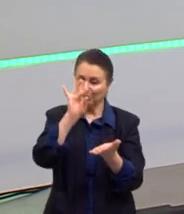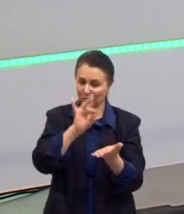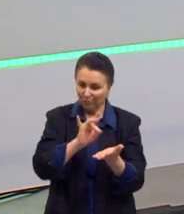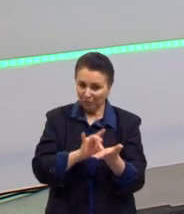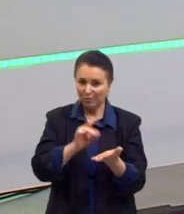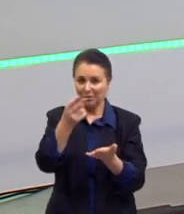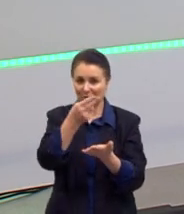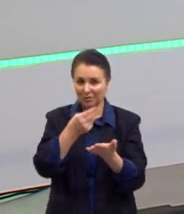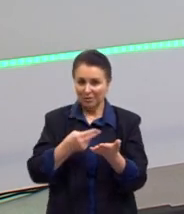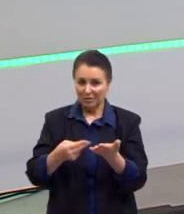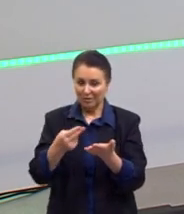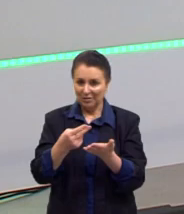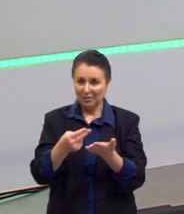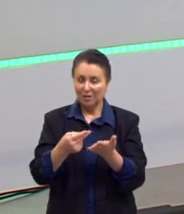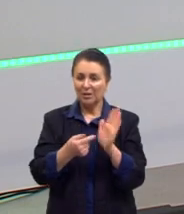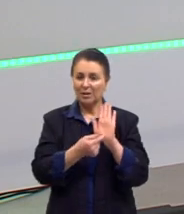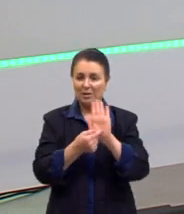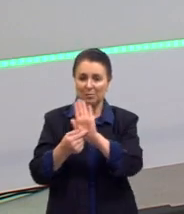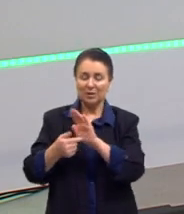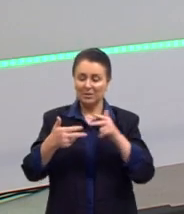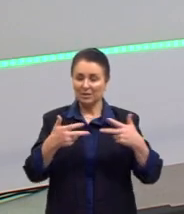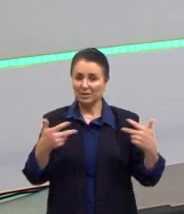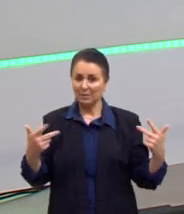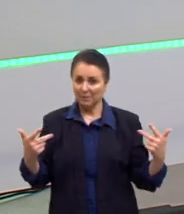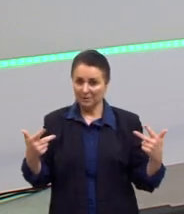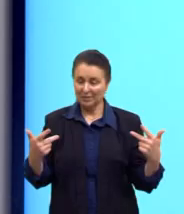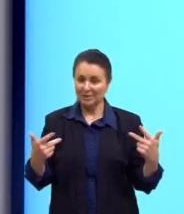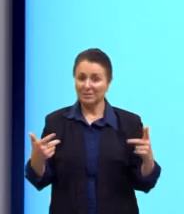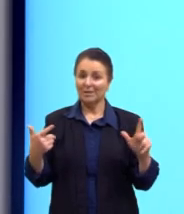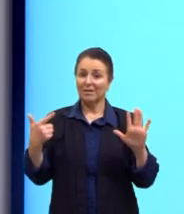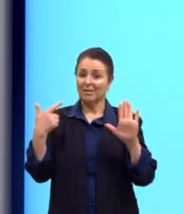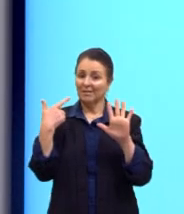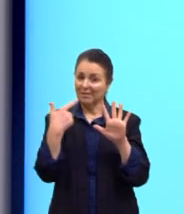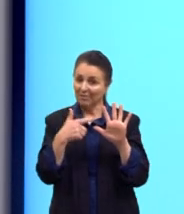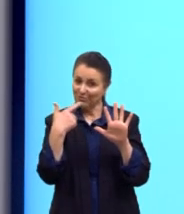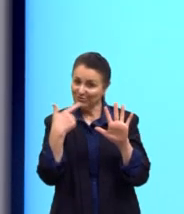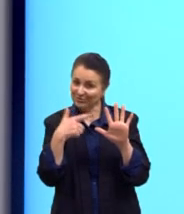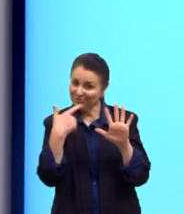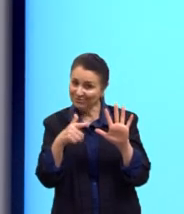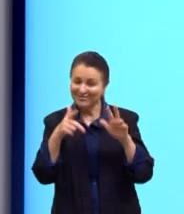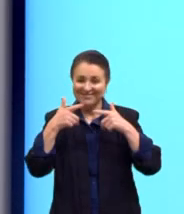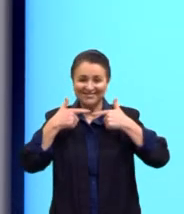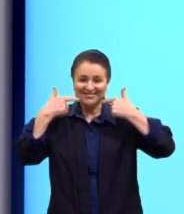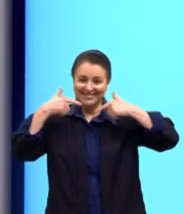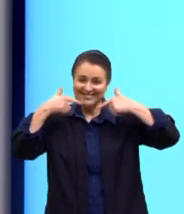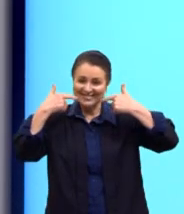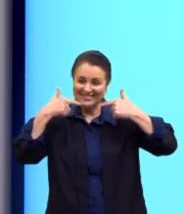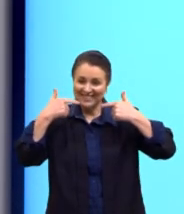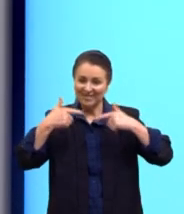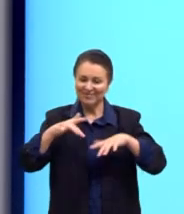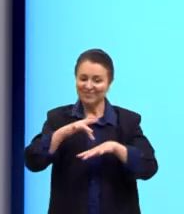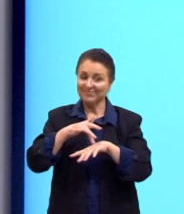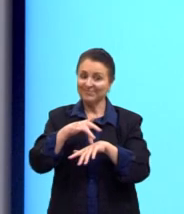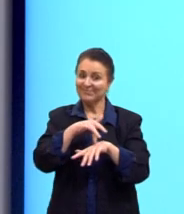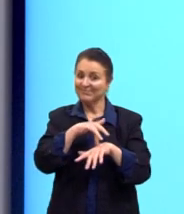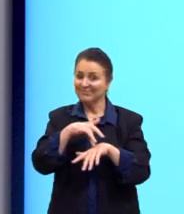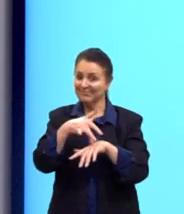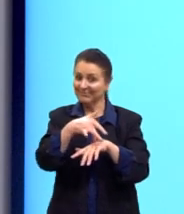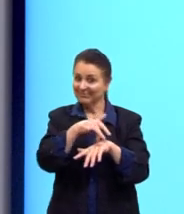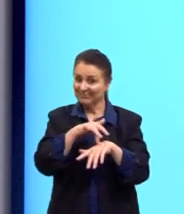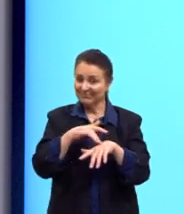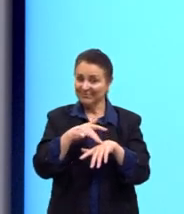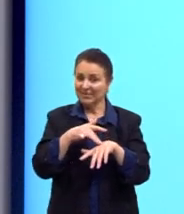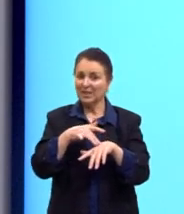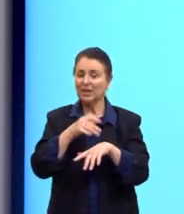nosso desenho ele traz os elementos da sátira do humor da ironia do